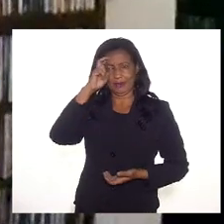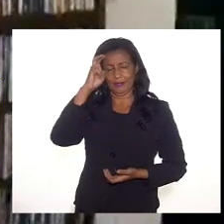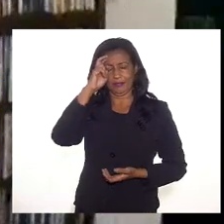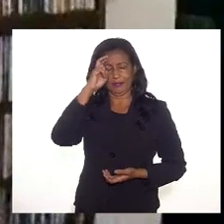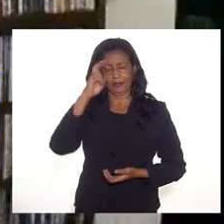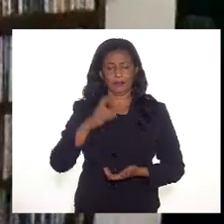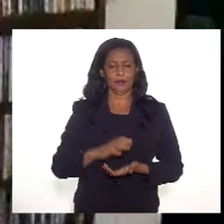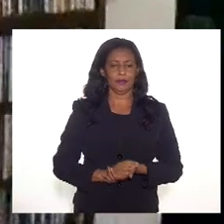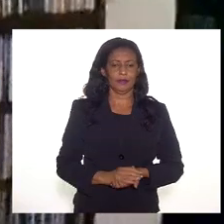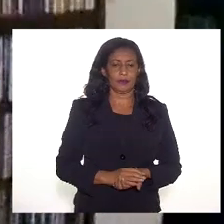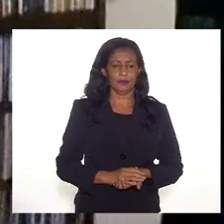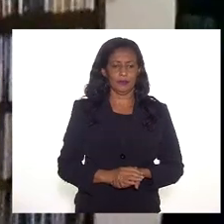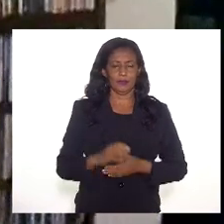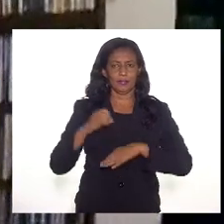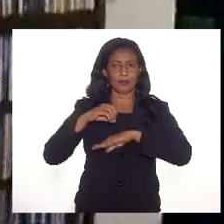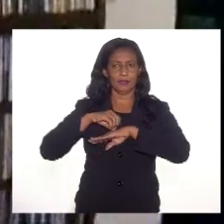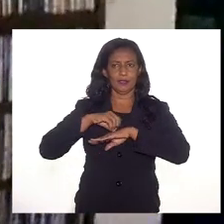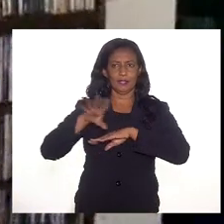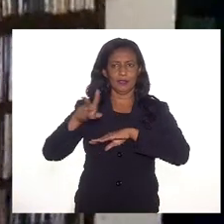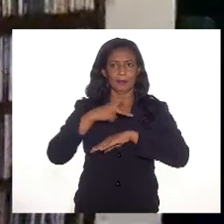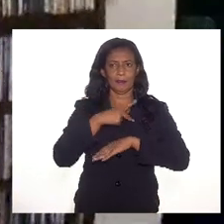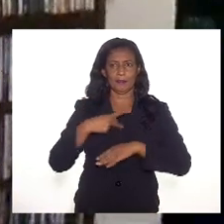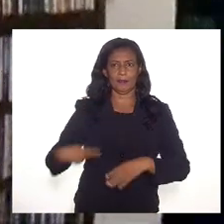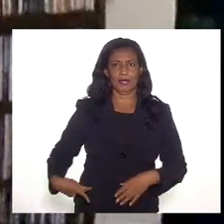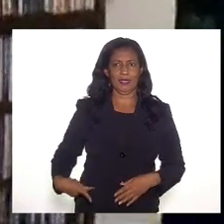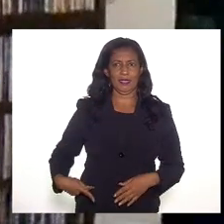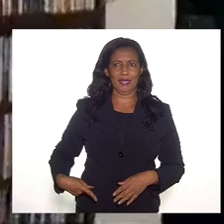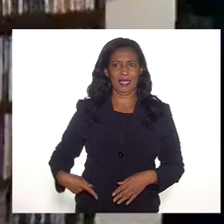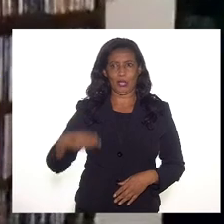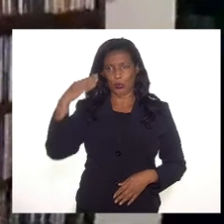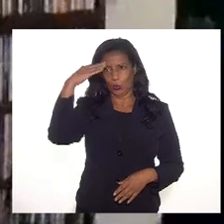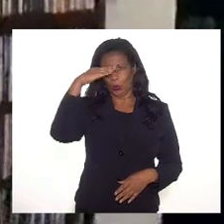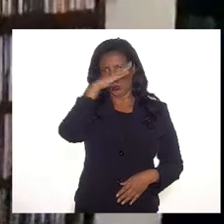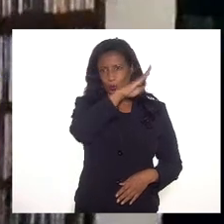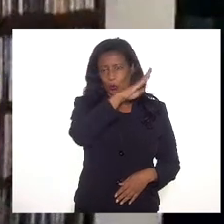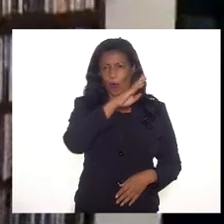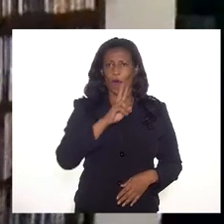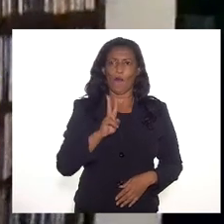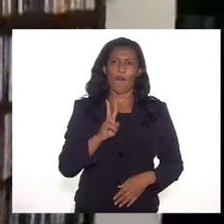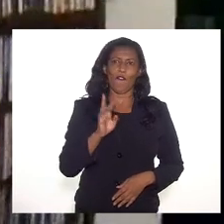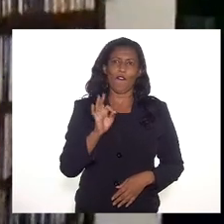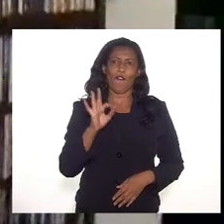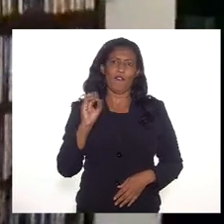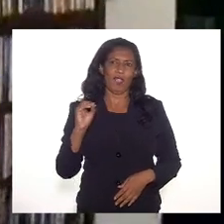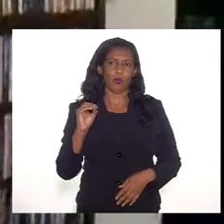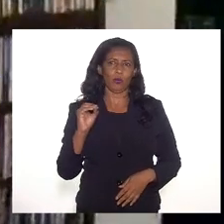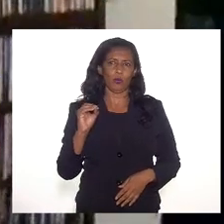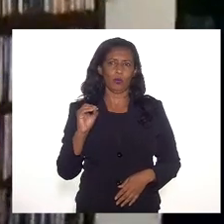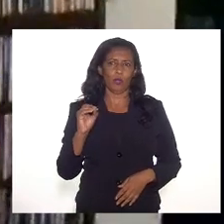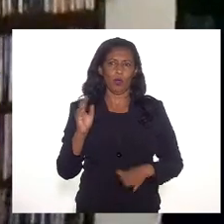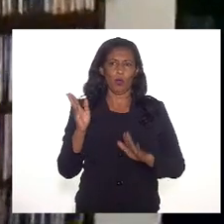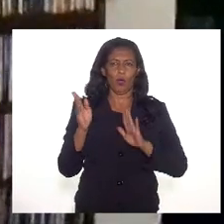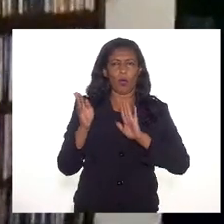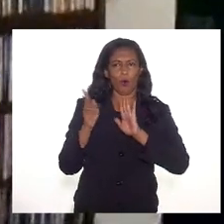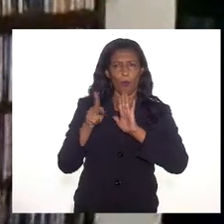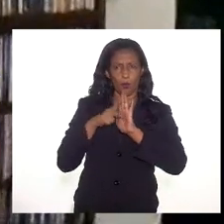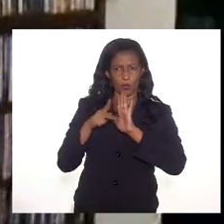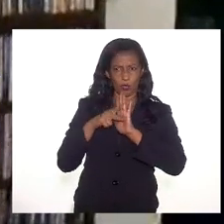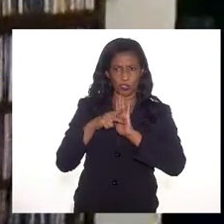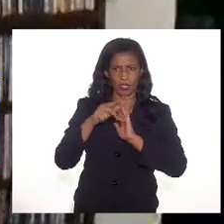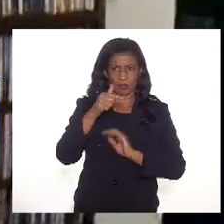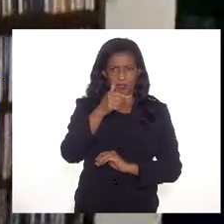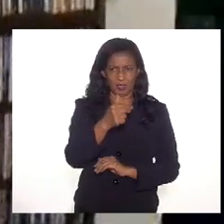despacho do presidente da república com vetos parciais ao projeto de lei 795